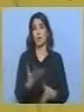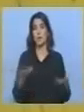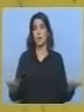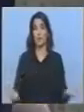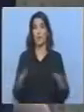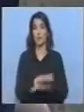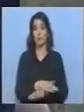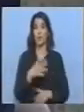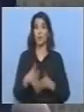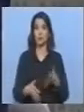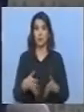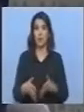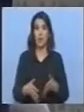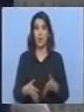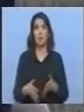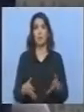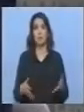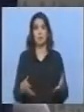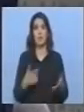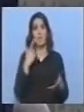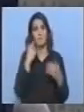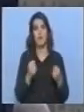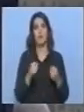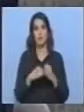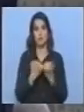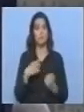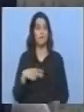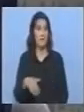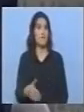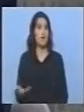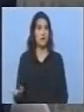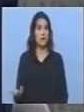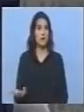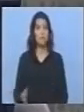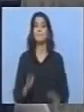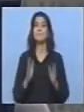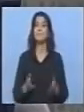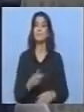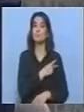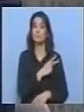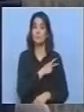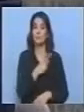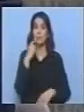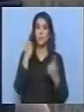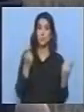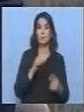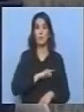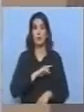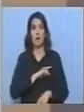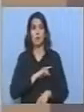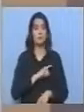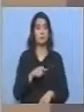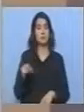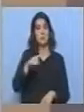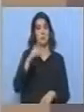da Revolução Industrial vai ser tremendo na sociedade portuguesa. E é preciso que as universidades, públicas e privadas, tenham